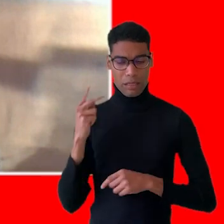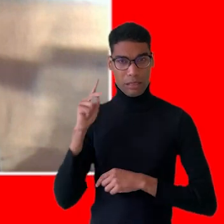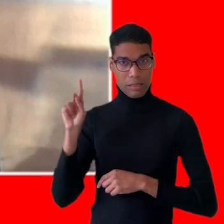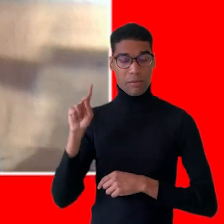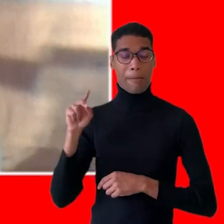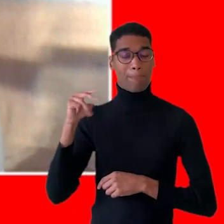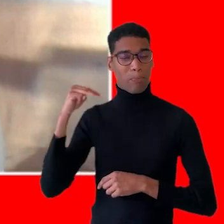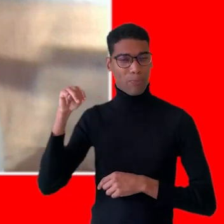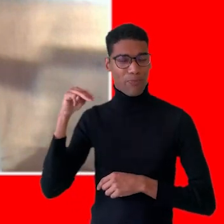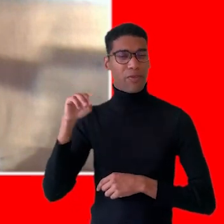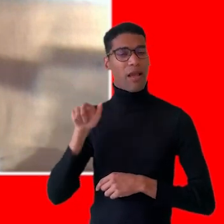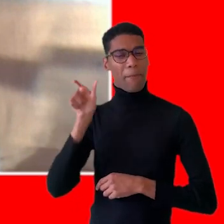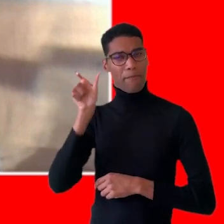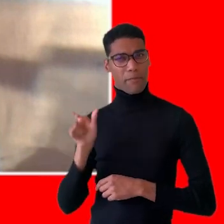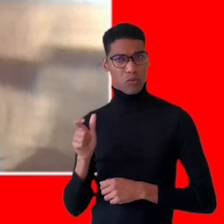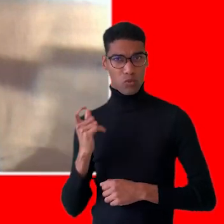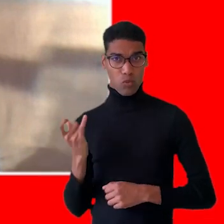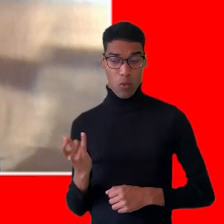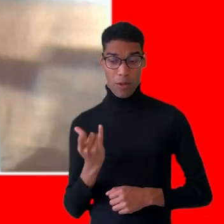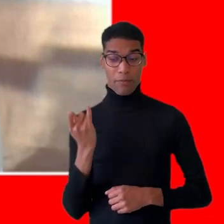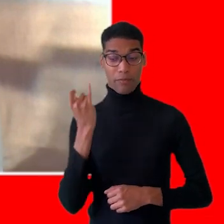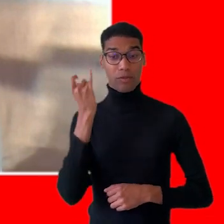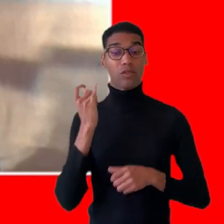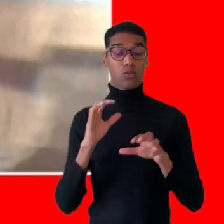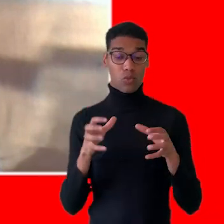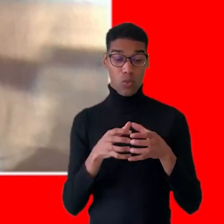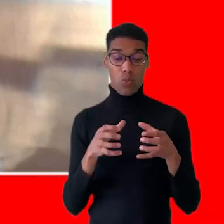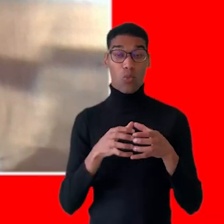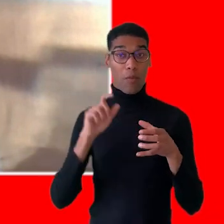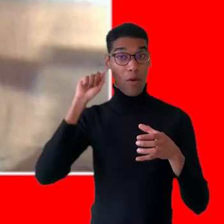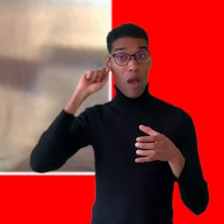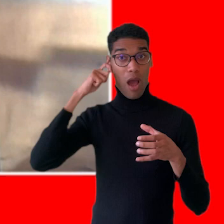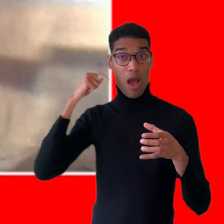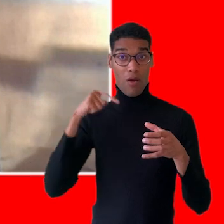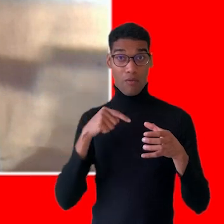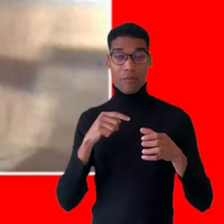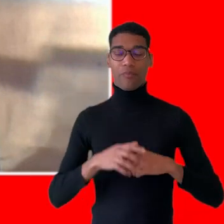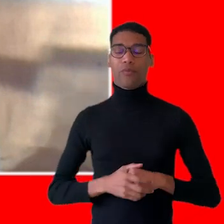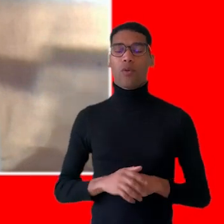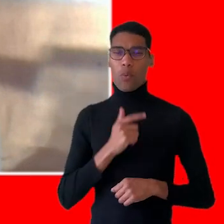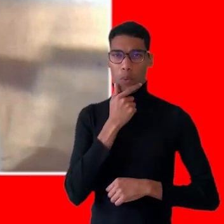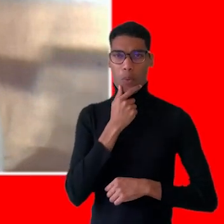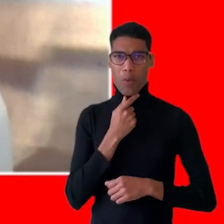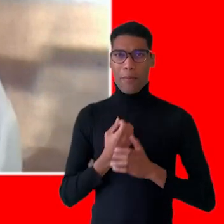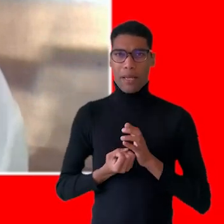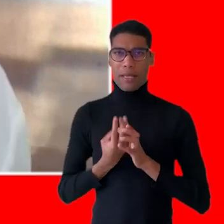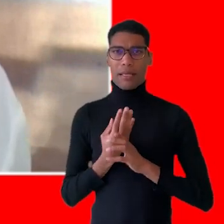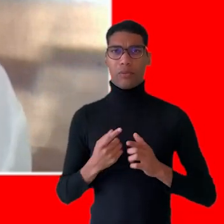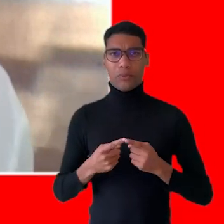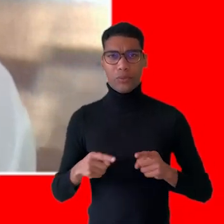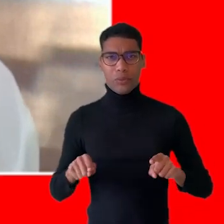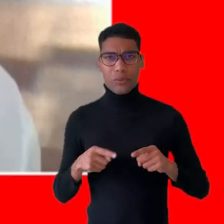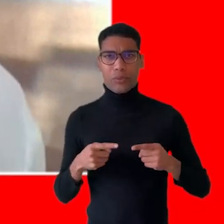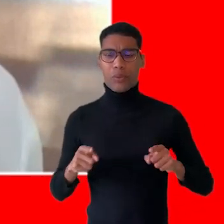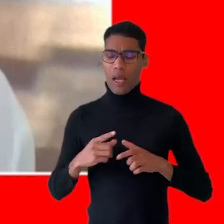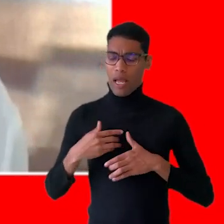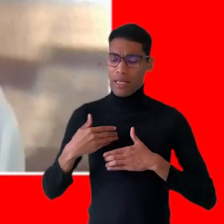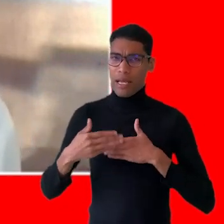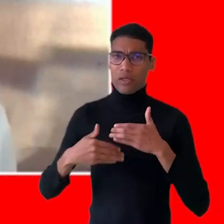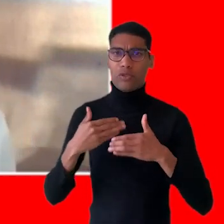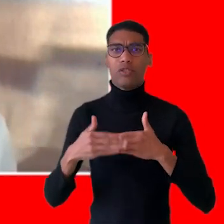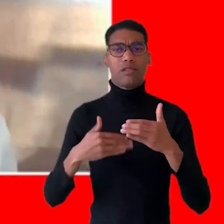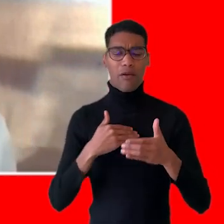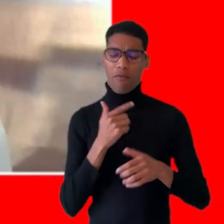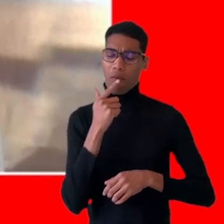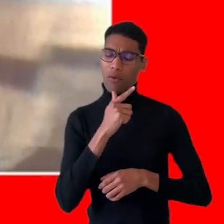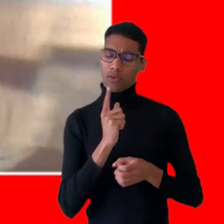figura muito importante no bloco Afro-Comabu, ele produziu uma canção e, de fato, eles conseguiram